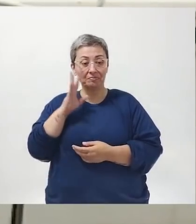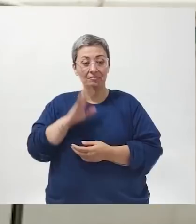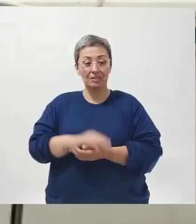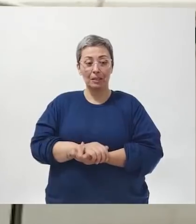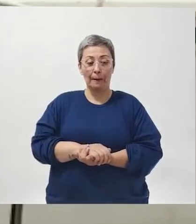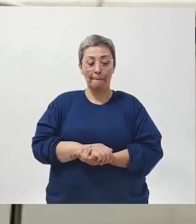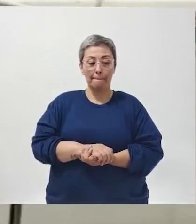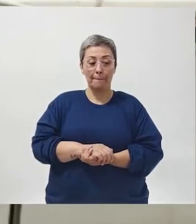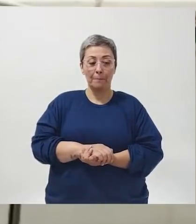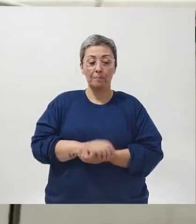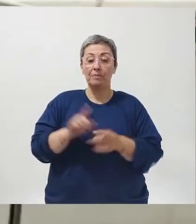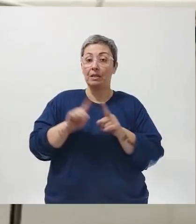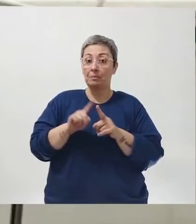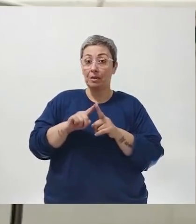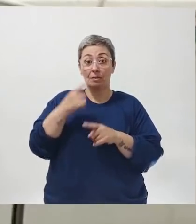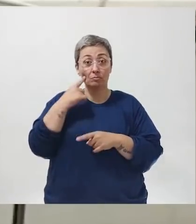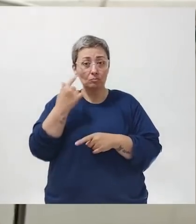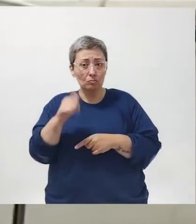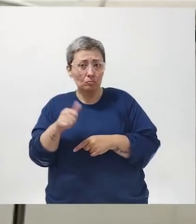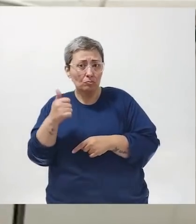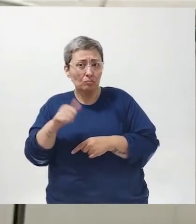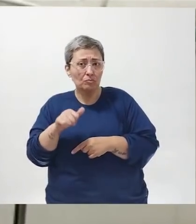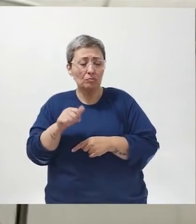também a cabecinha.